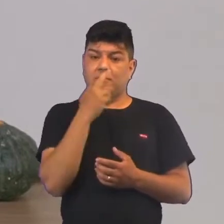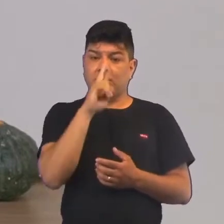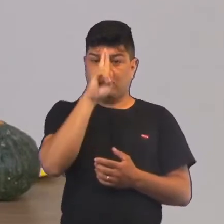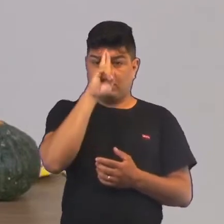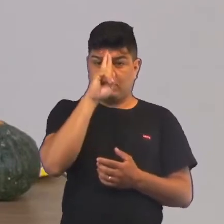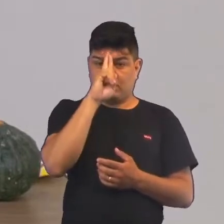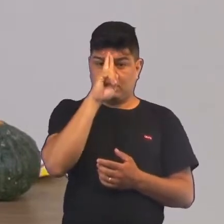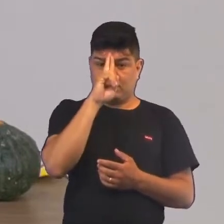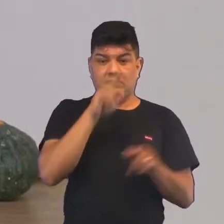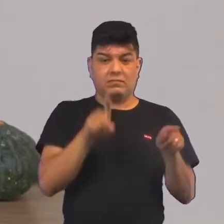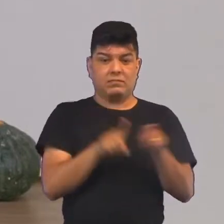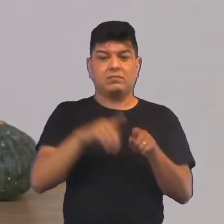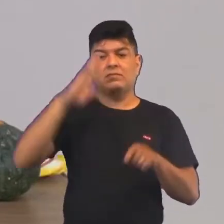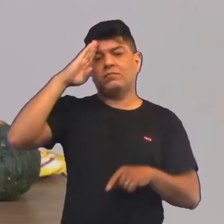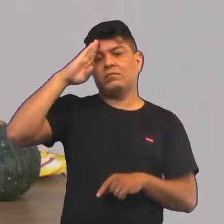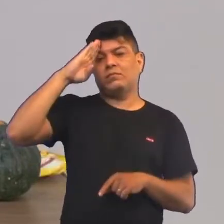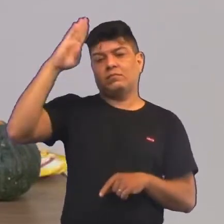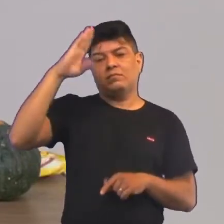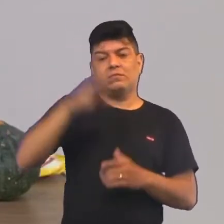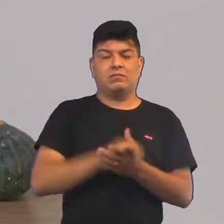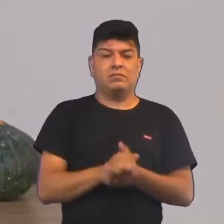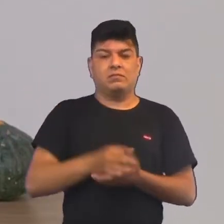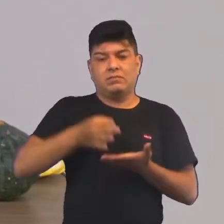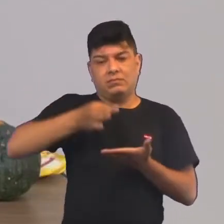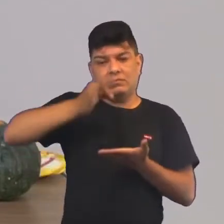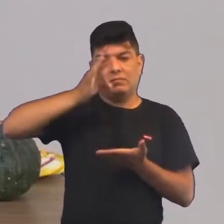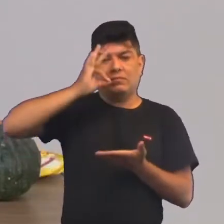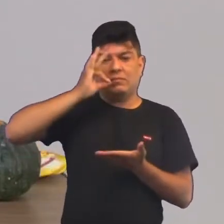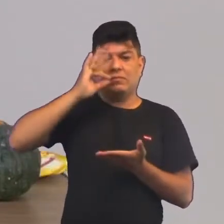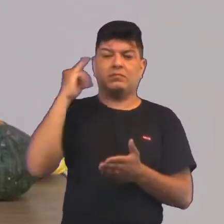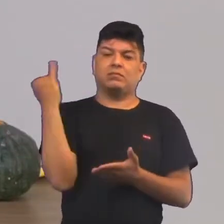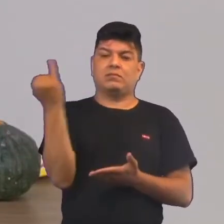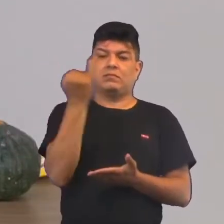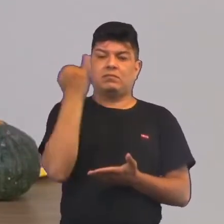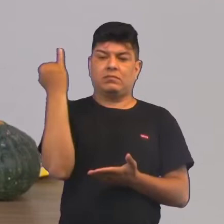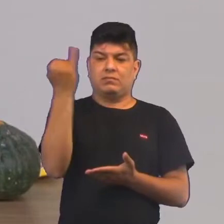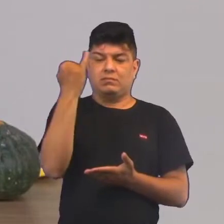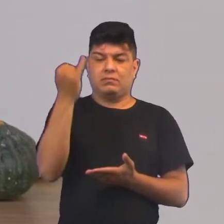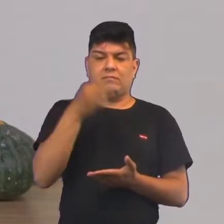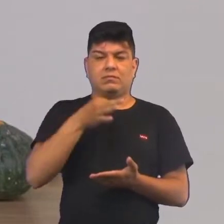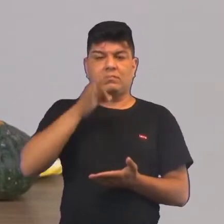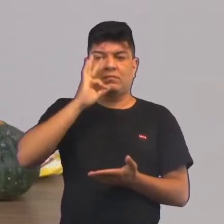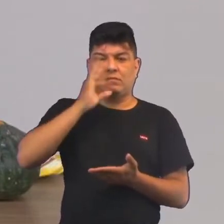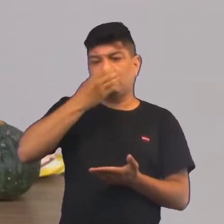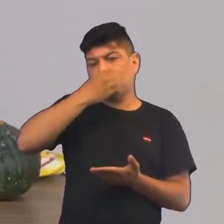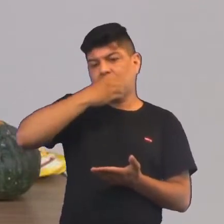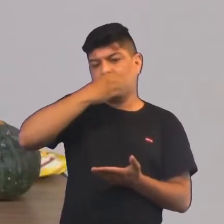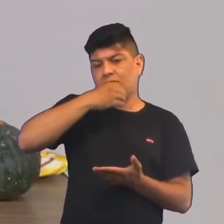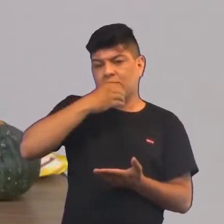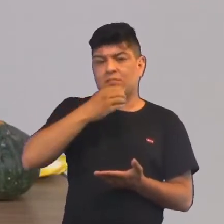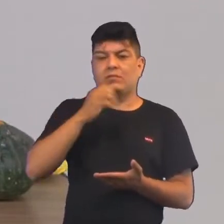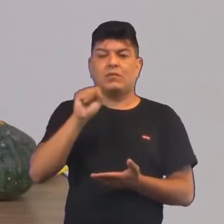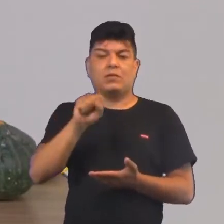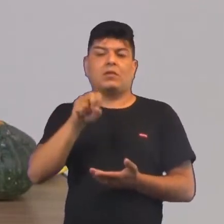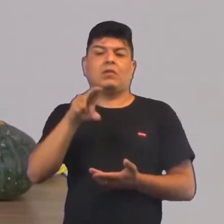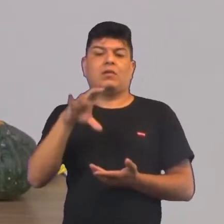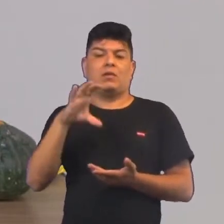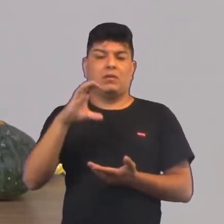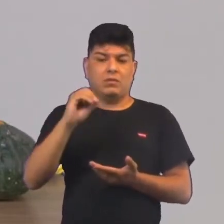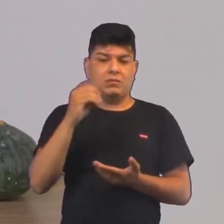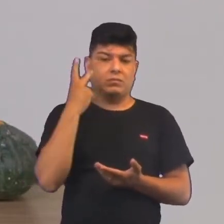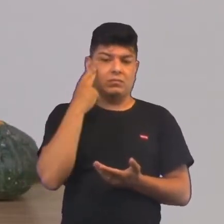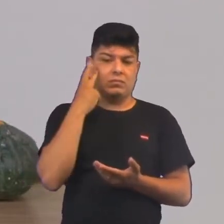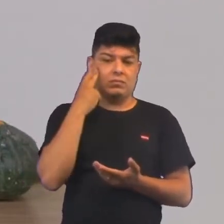que é o nosso almoço, as principais. É o café da manhã, é muito importante comer sempre uma fruta, tomar um suco